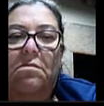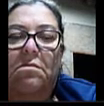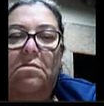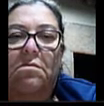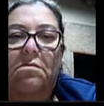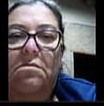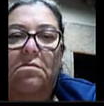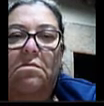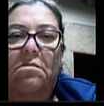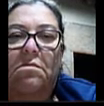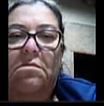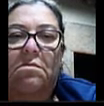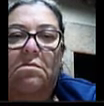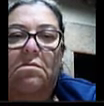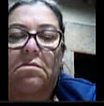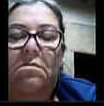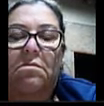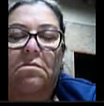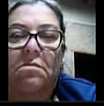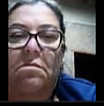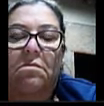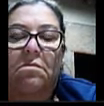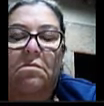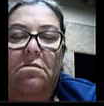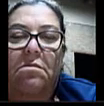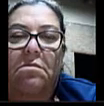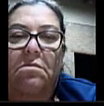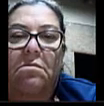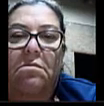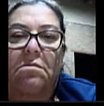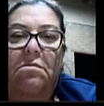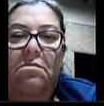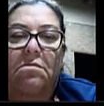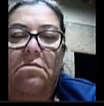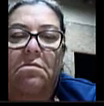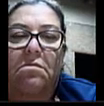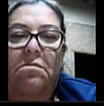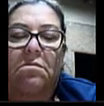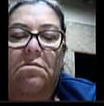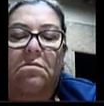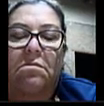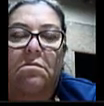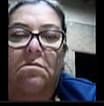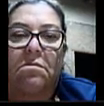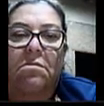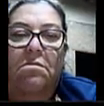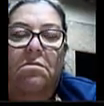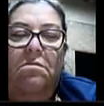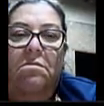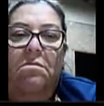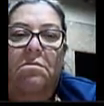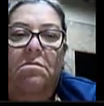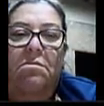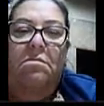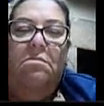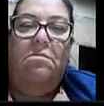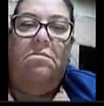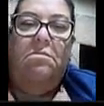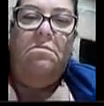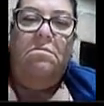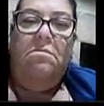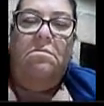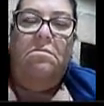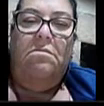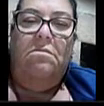essas crianças chegarem até mim, fazer tipo uma triagem, né? Porque aí para mandar para o HCI, eu já pegava crianças que estavam com uma